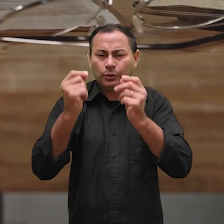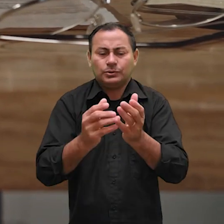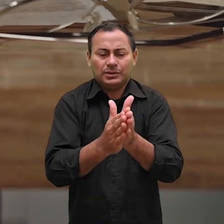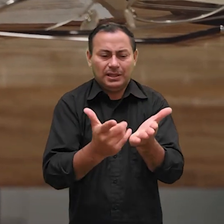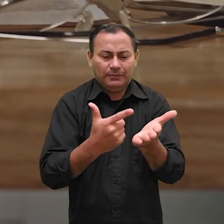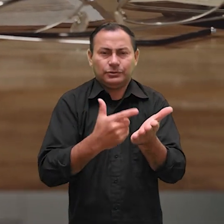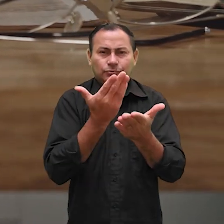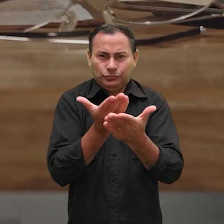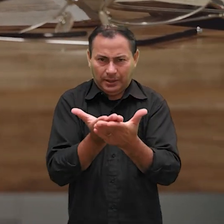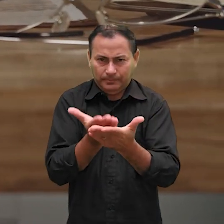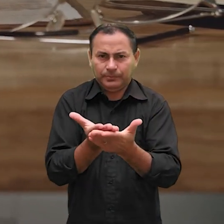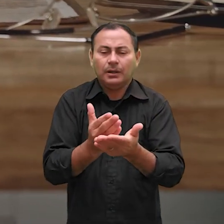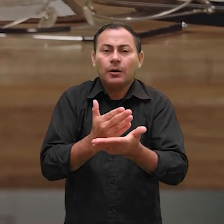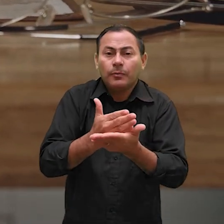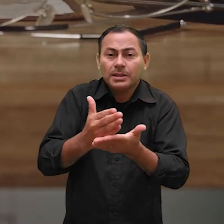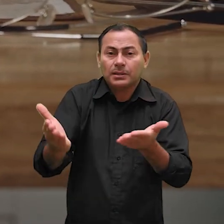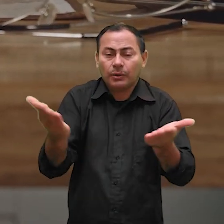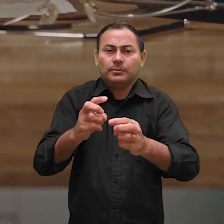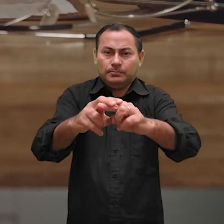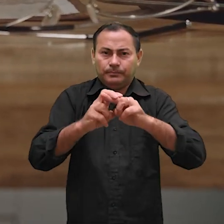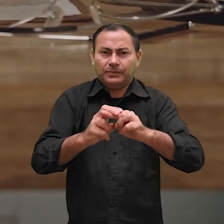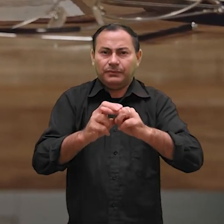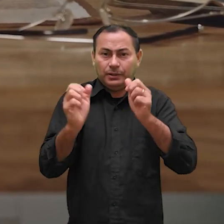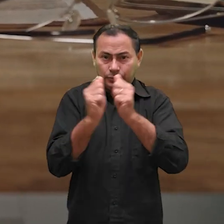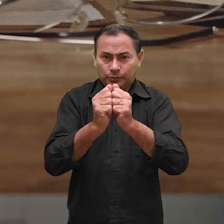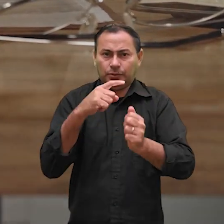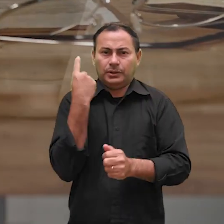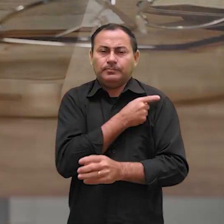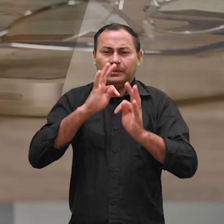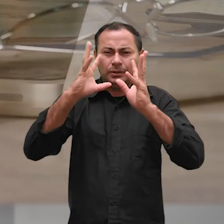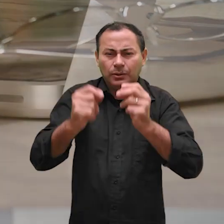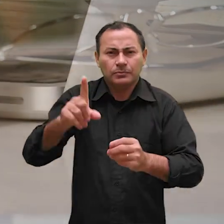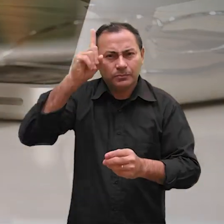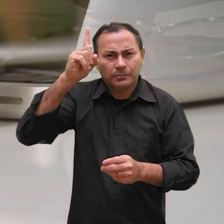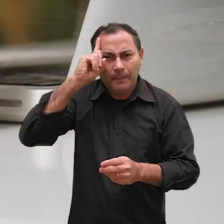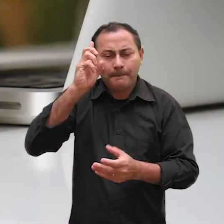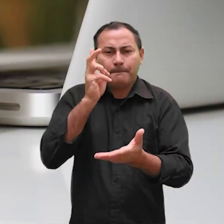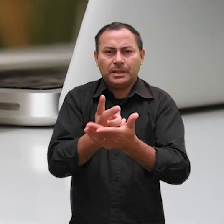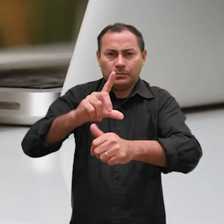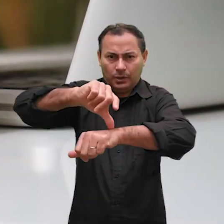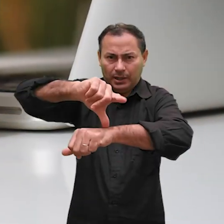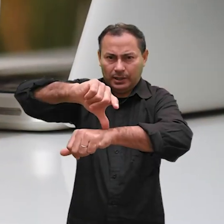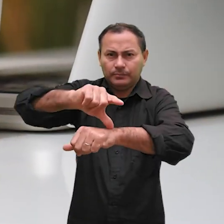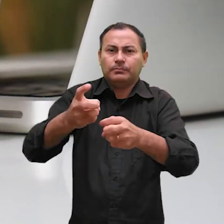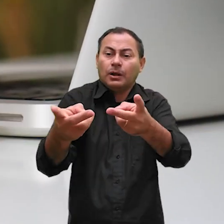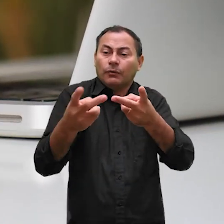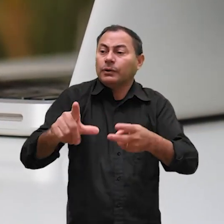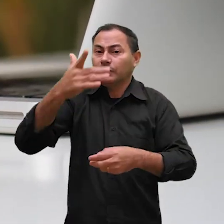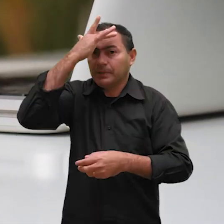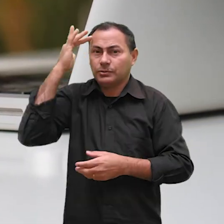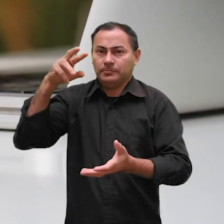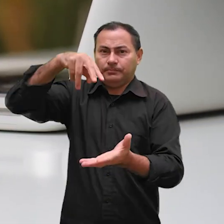livro por livro. Estamos apenas começando. Por isso, fique conosco todos os dias nesse mesmo horário e